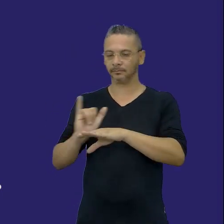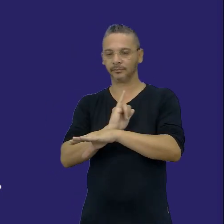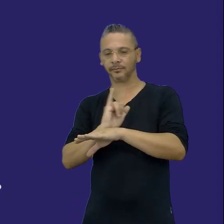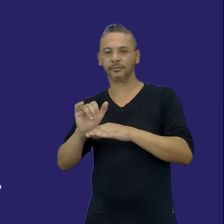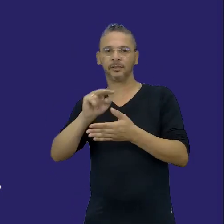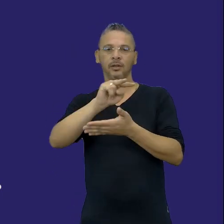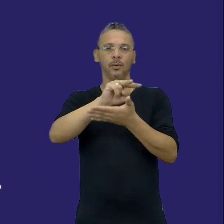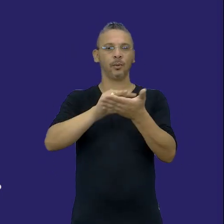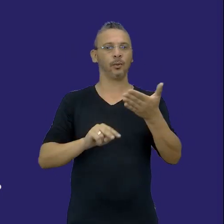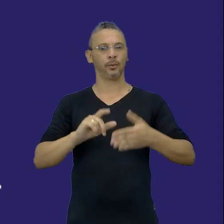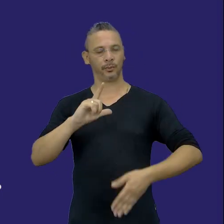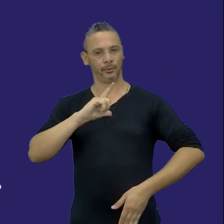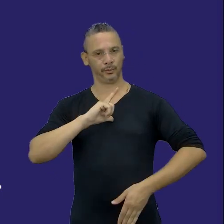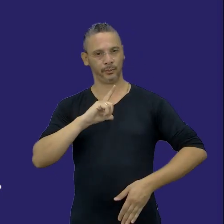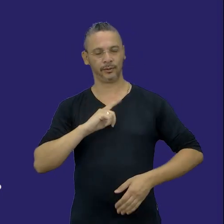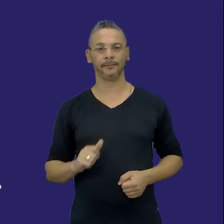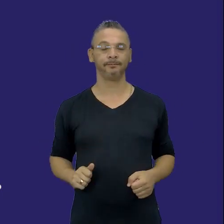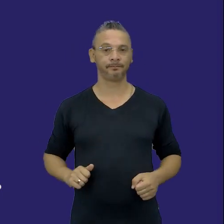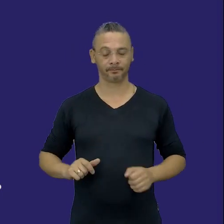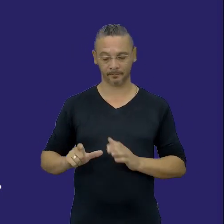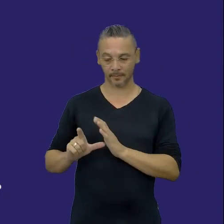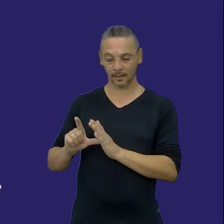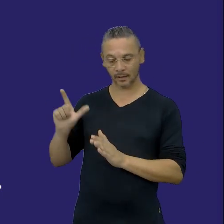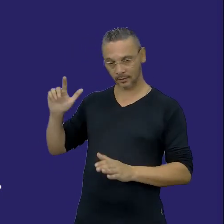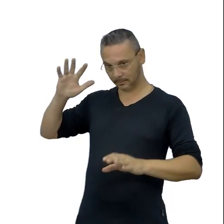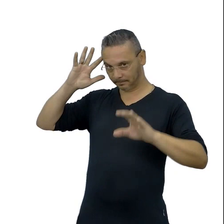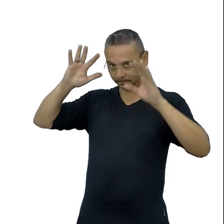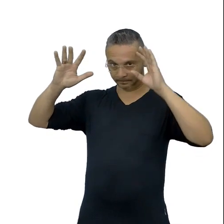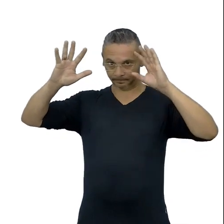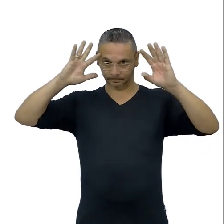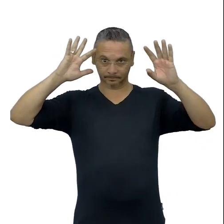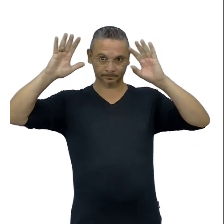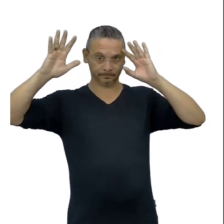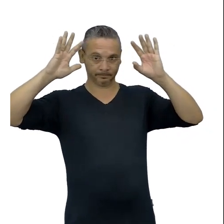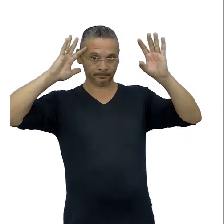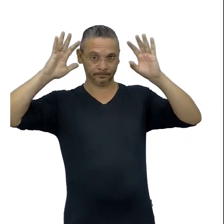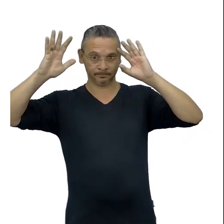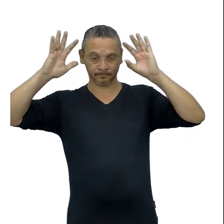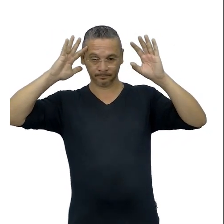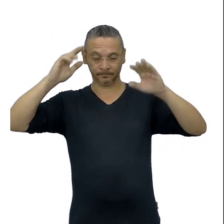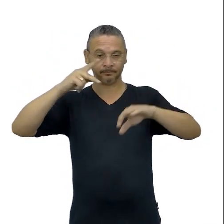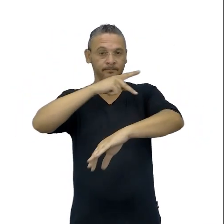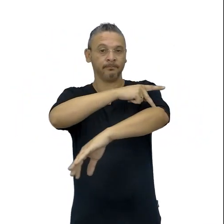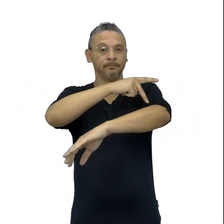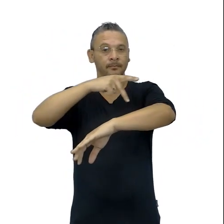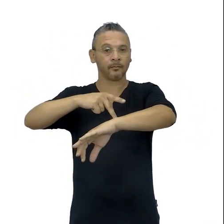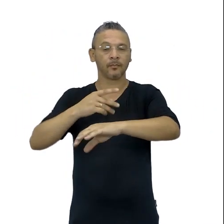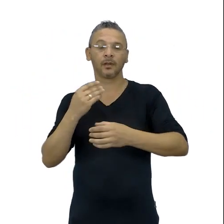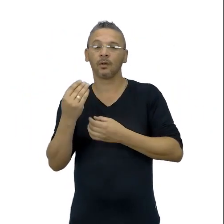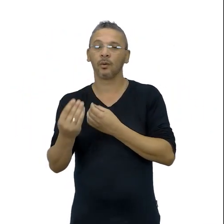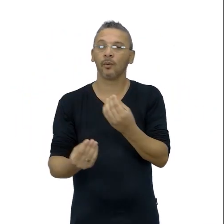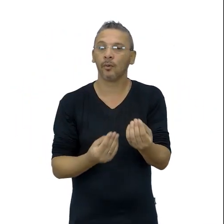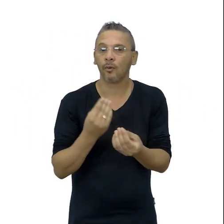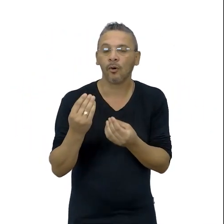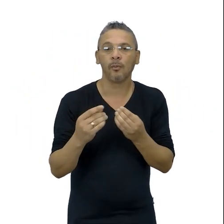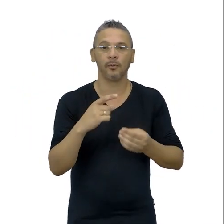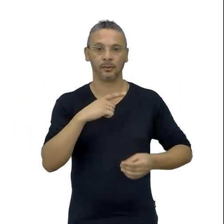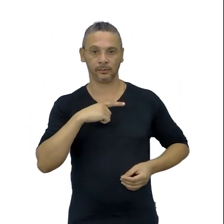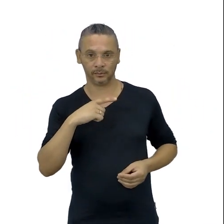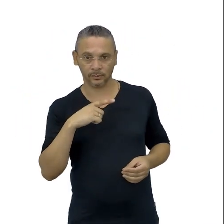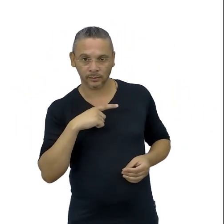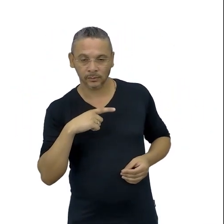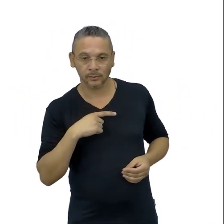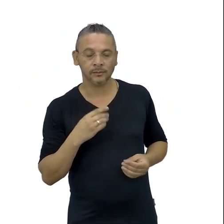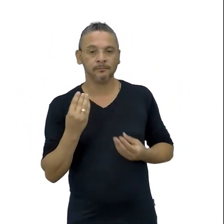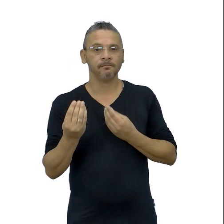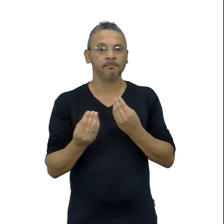leitura. Antes de refletir, então, sobre as ações pedagógicas que devem anteceder ao